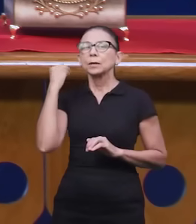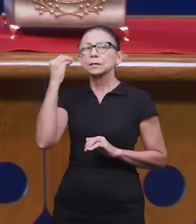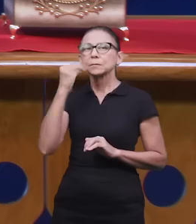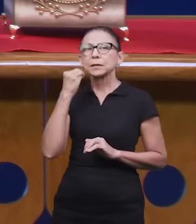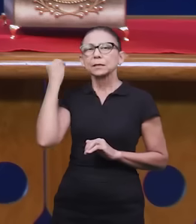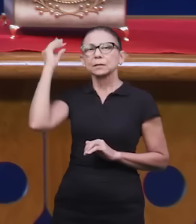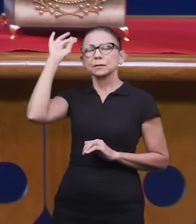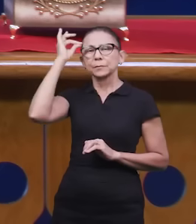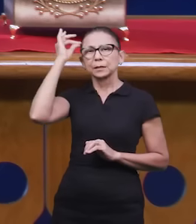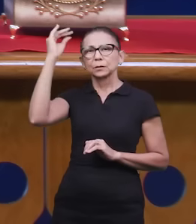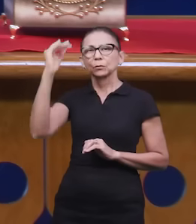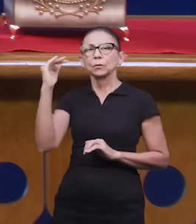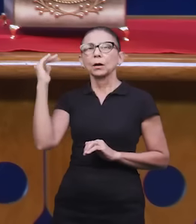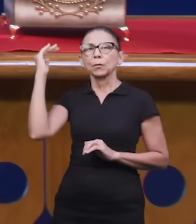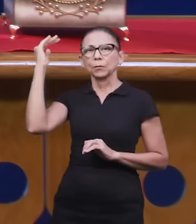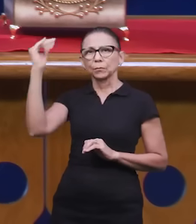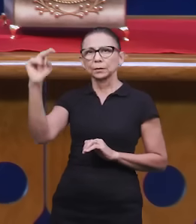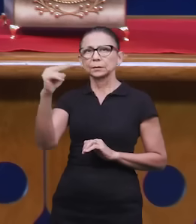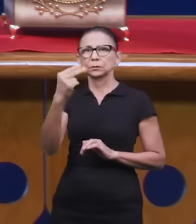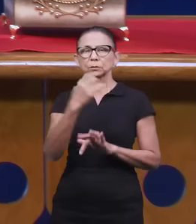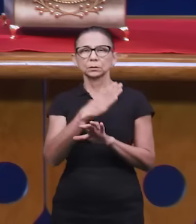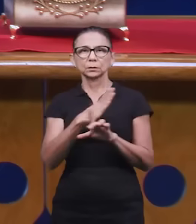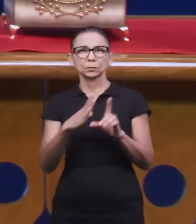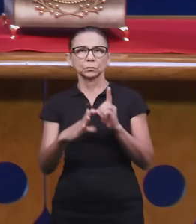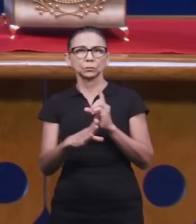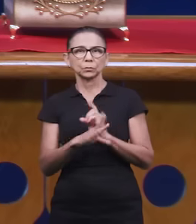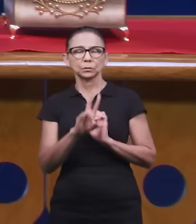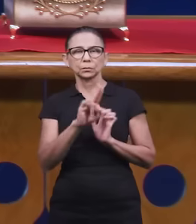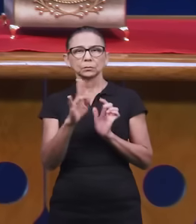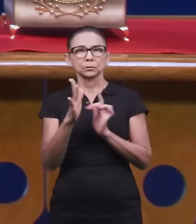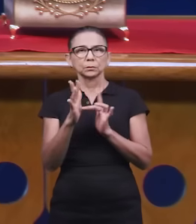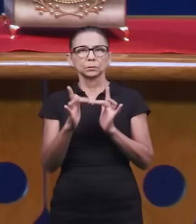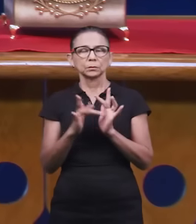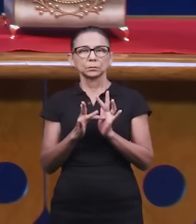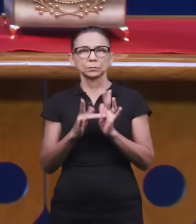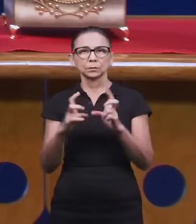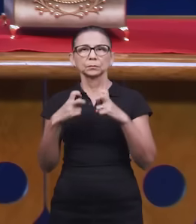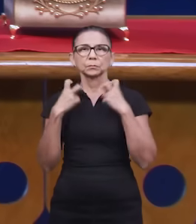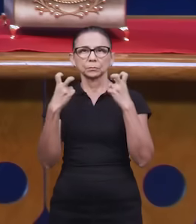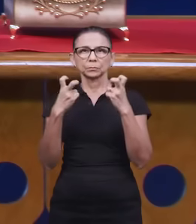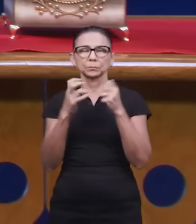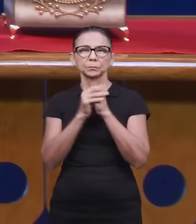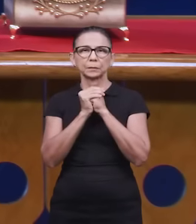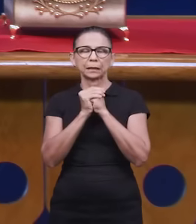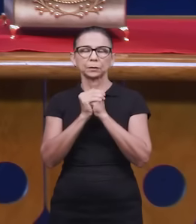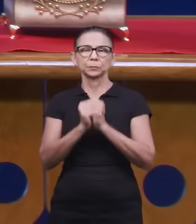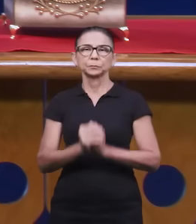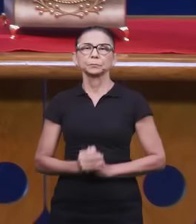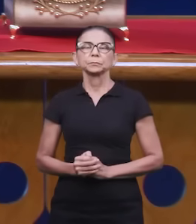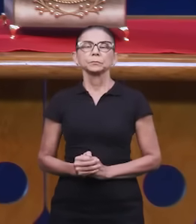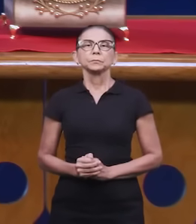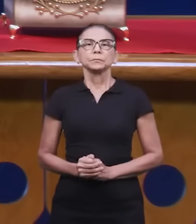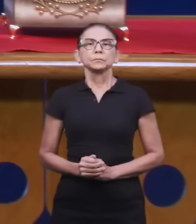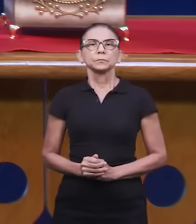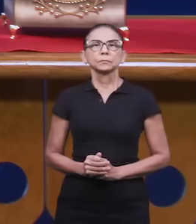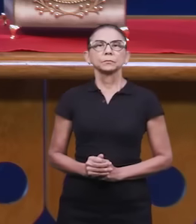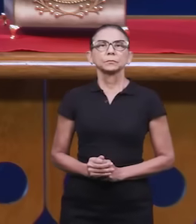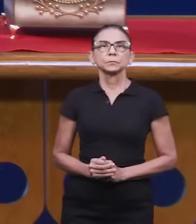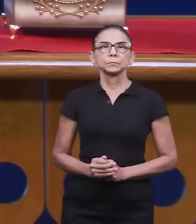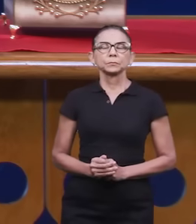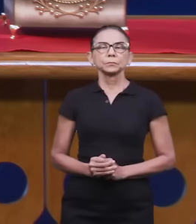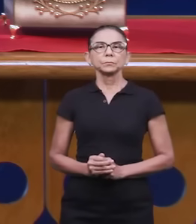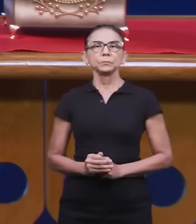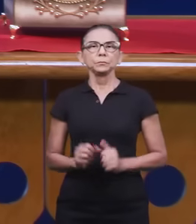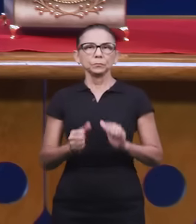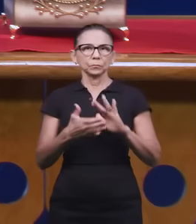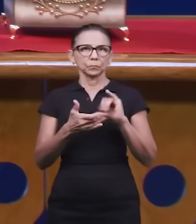edificação e o proveito espiritual neste culto. Clamamos em nome do Senhor Jesus. Amém. Estaremos cantando